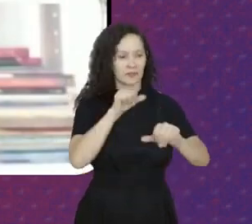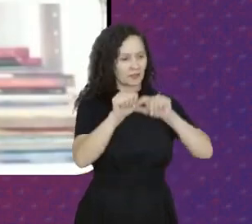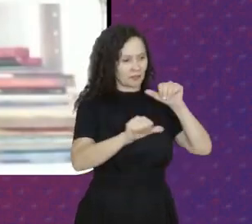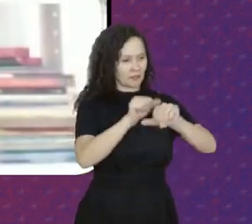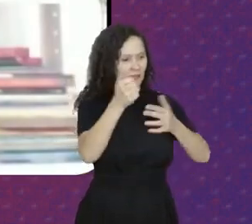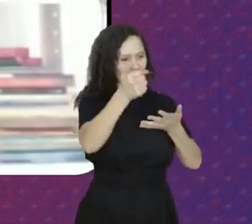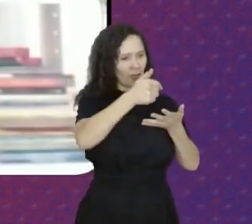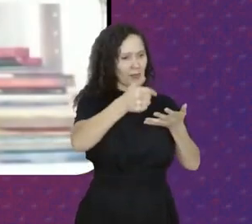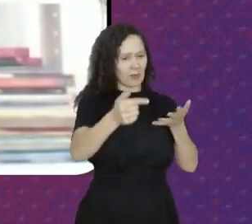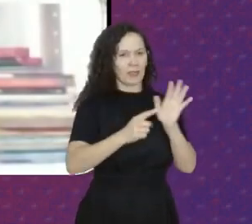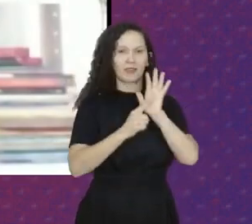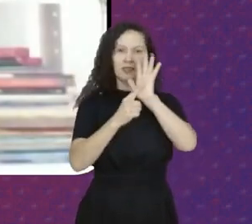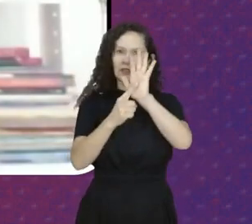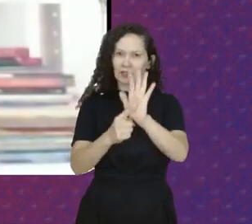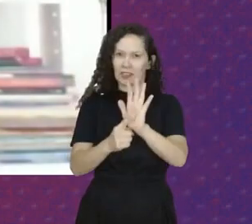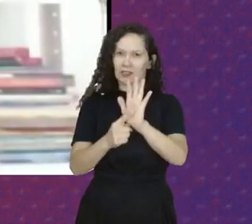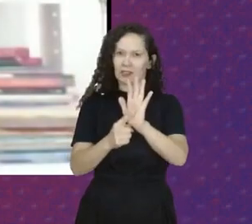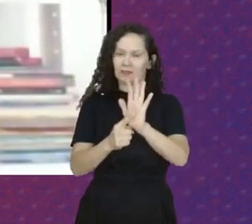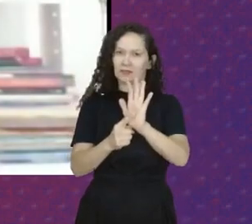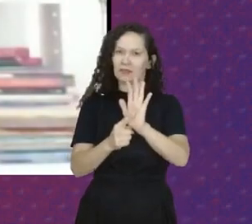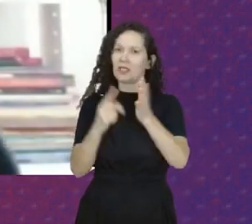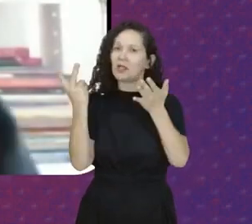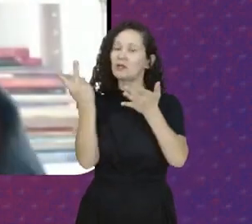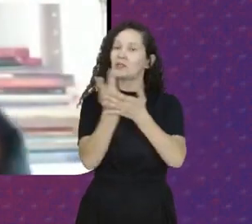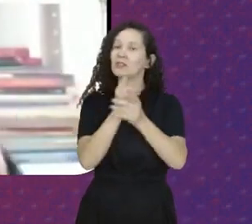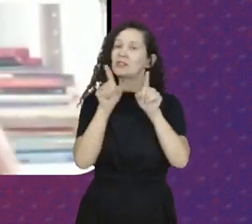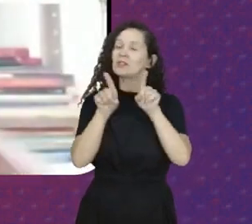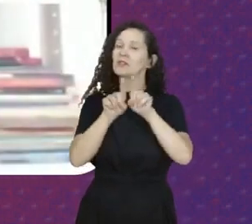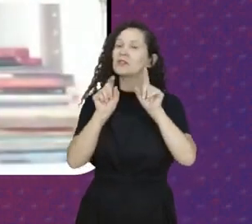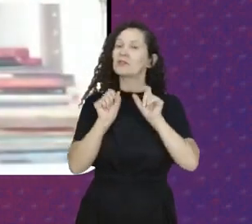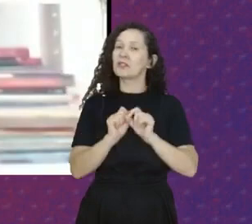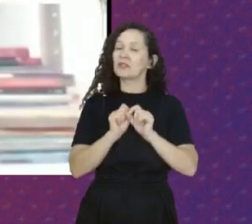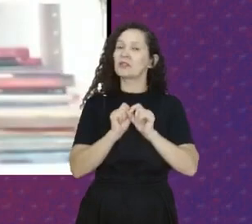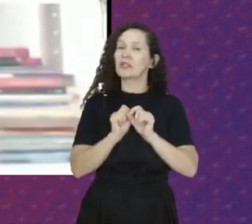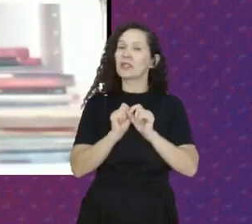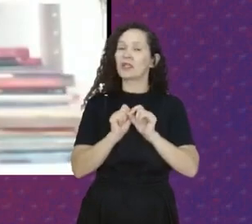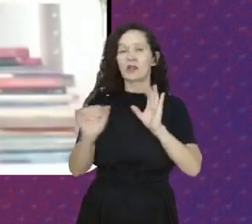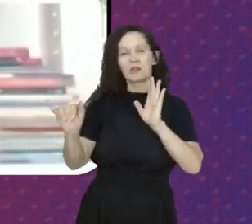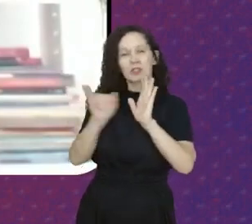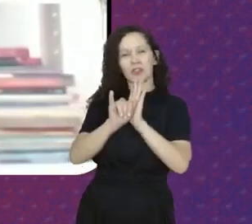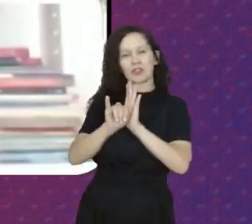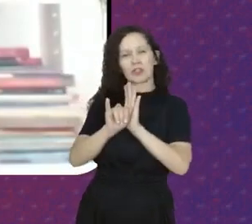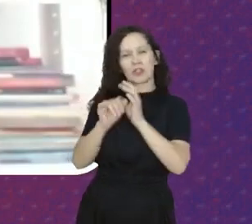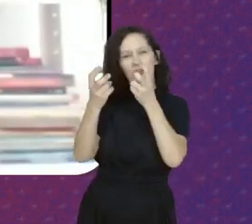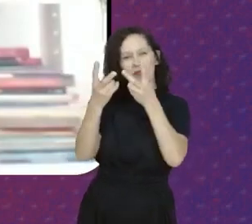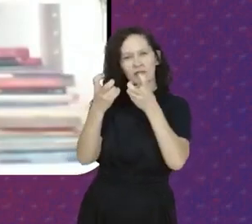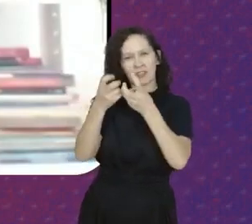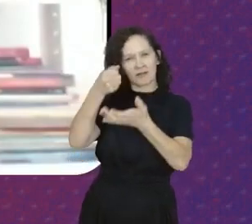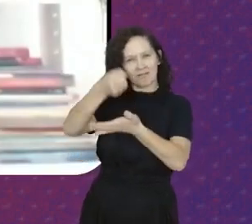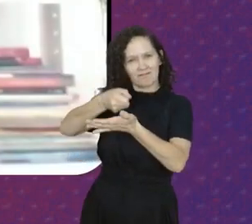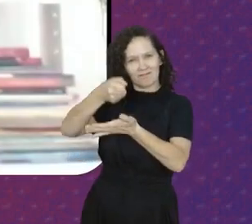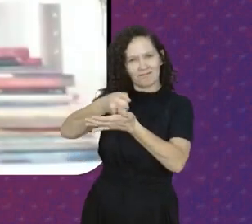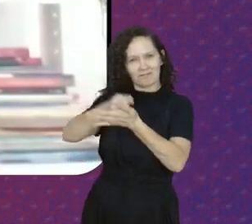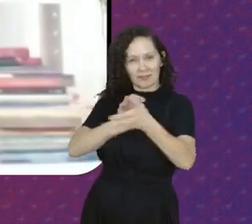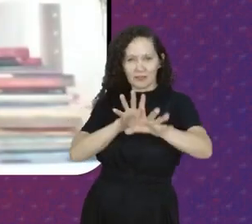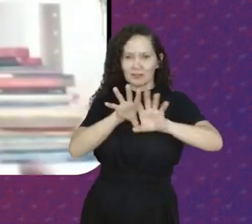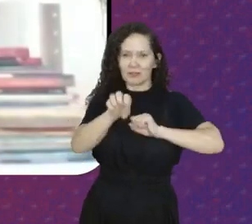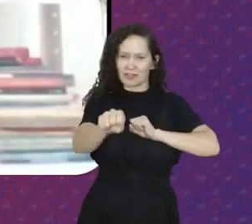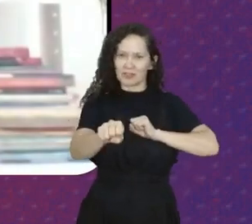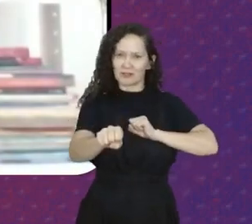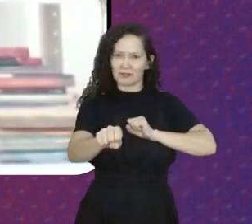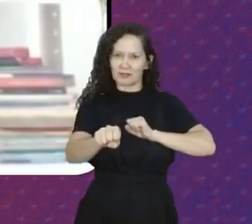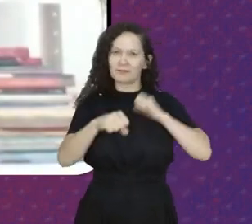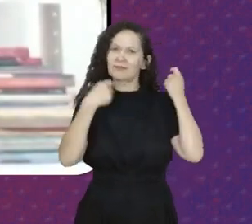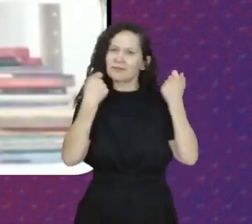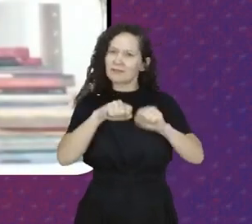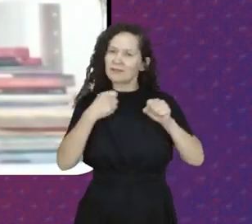mudanças introduzidas, elas levaram também a uma nova identidade, uma nova exigência de formação que